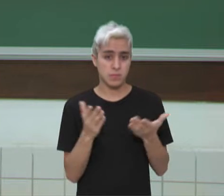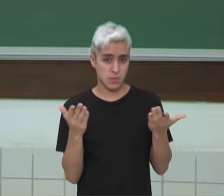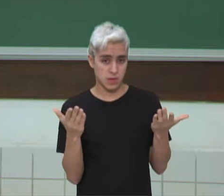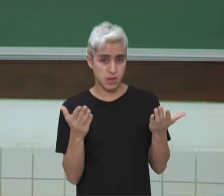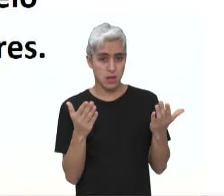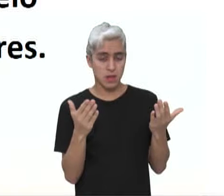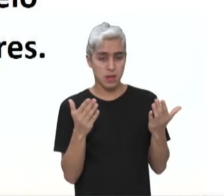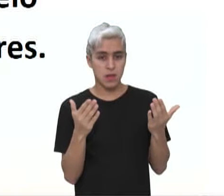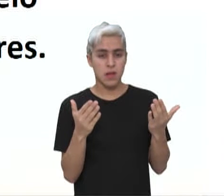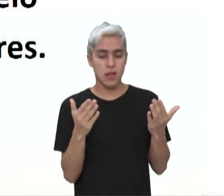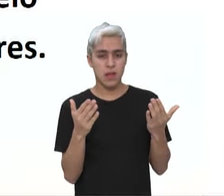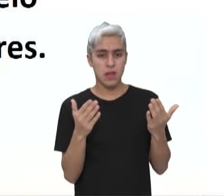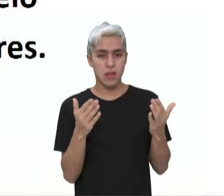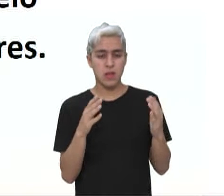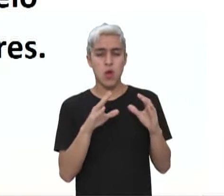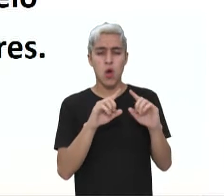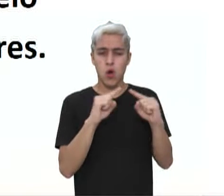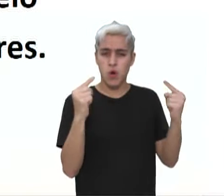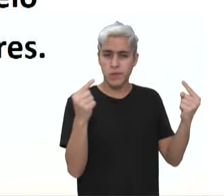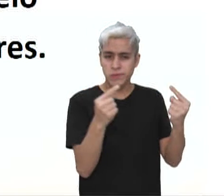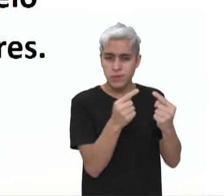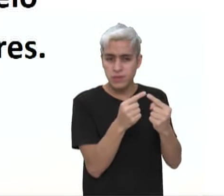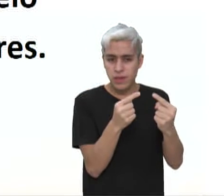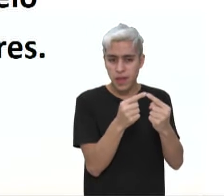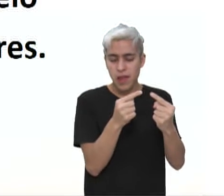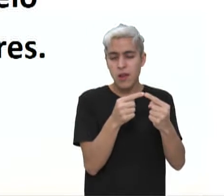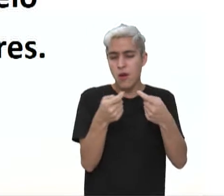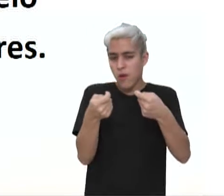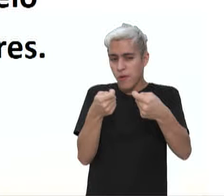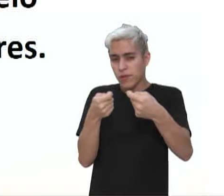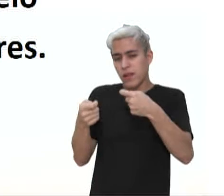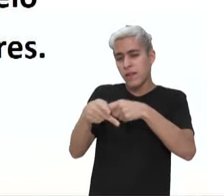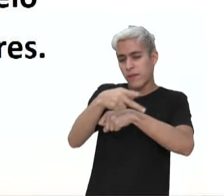Conselho das Índias é um outro órgão criado aí em